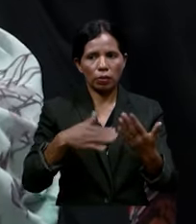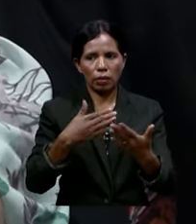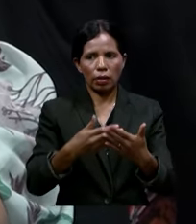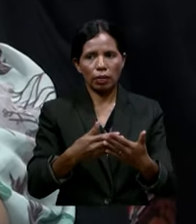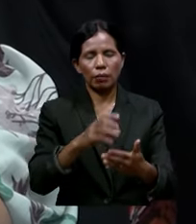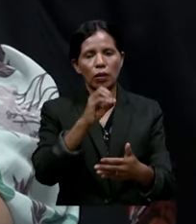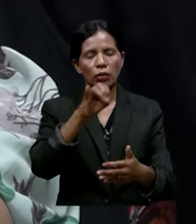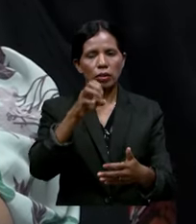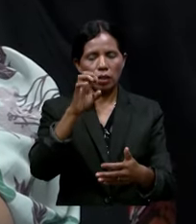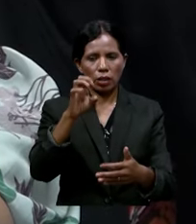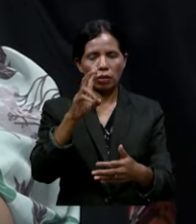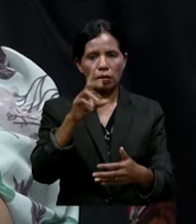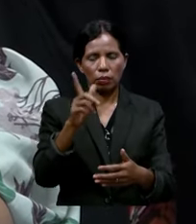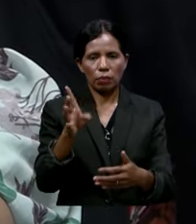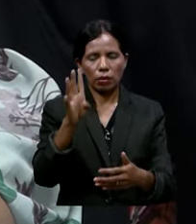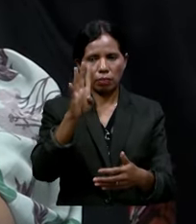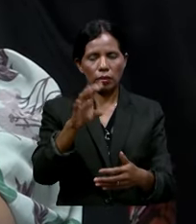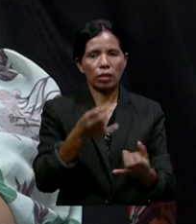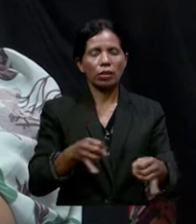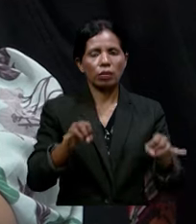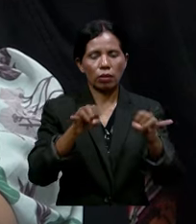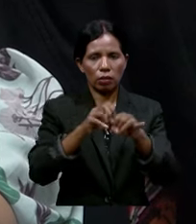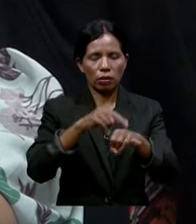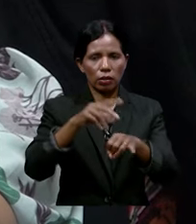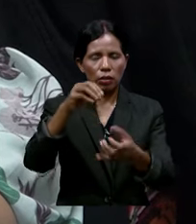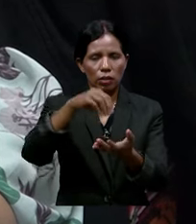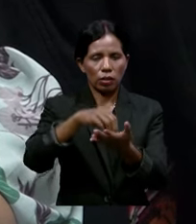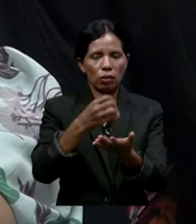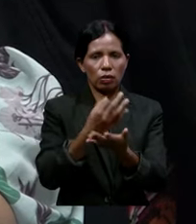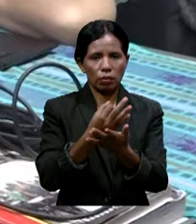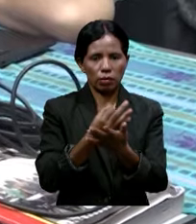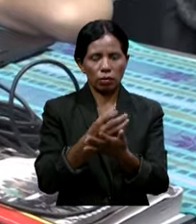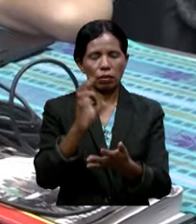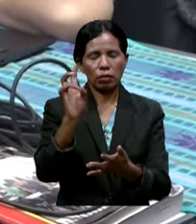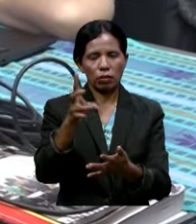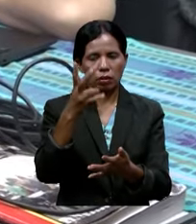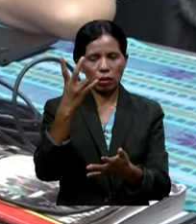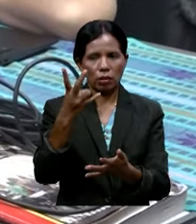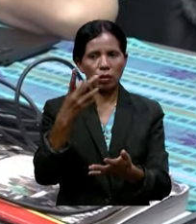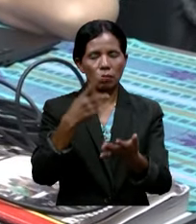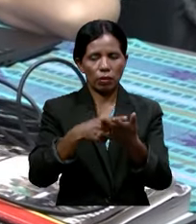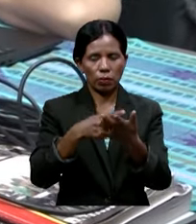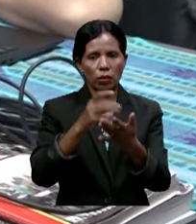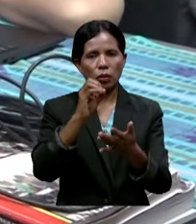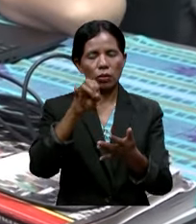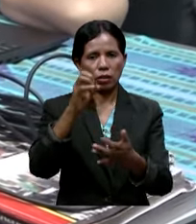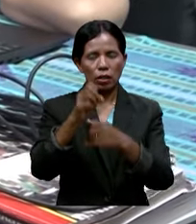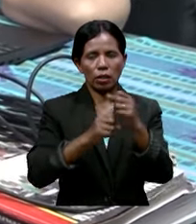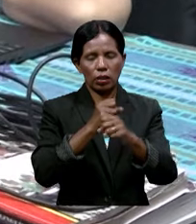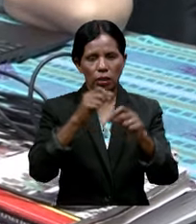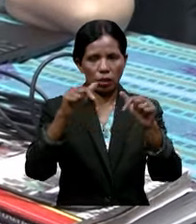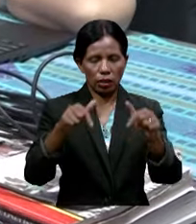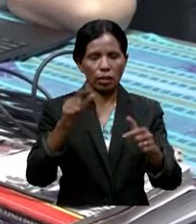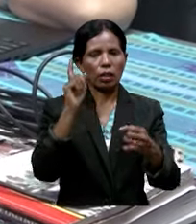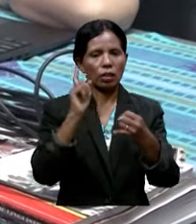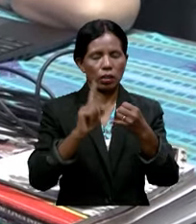OZE Rinroron Resinghat, Instituto Nacional Linguístico, prevê orçamento Rihun San Resinghitu, e a proposta orçamento geral estado tinang ne, mai be ikus